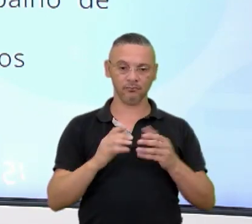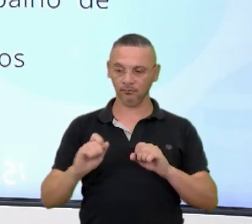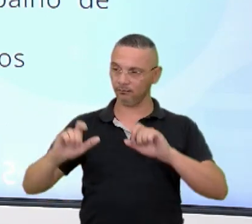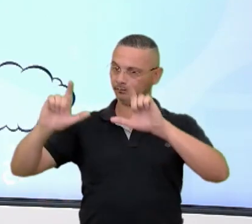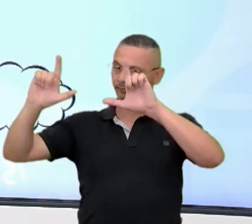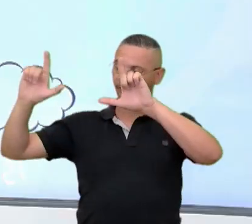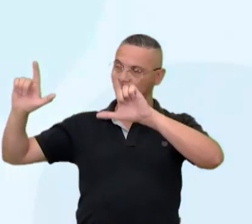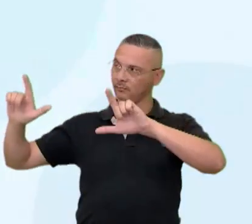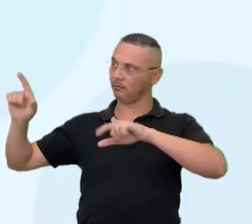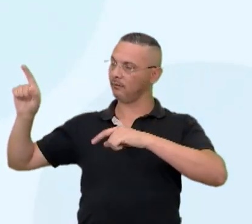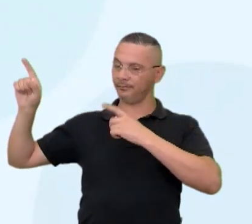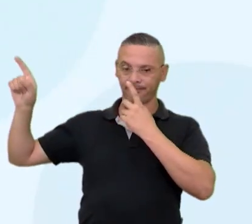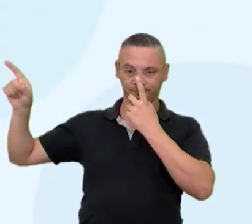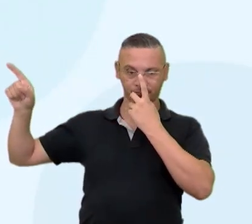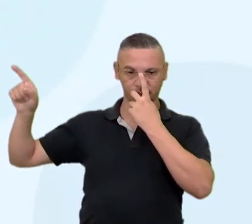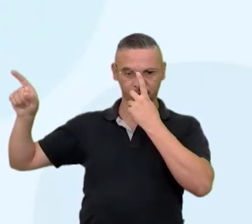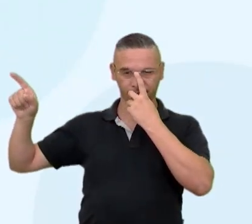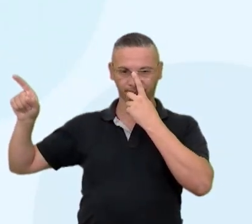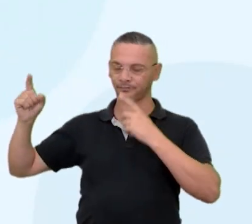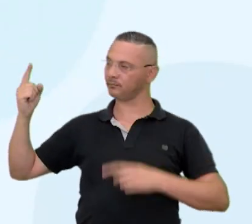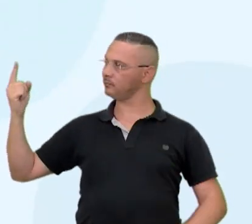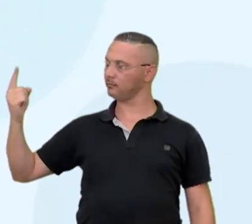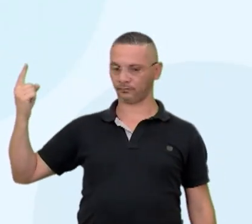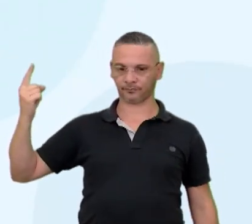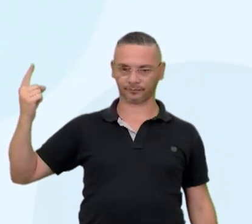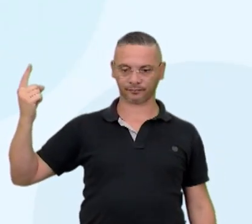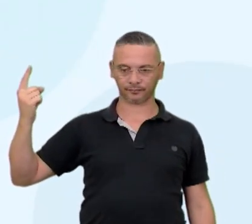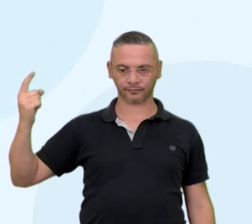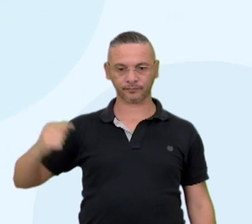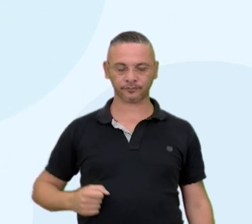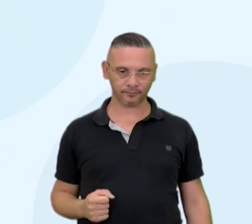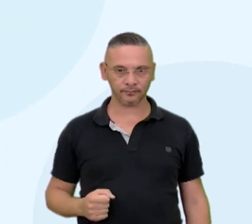além de imagem, as imagens se movimentam, né? A imagem